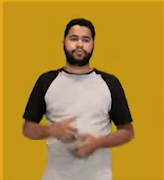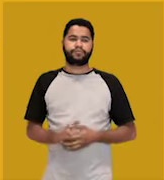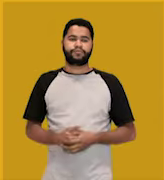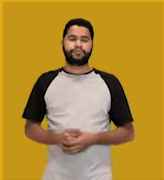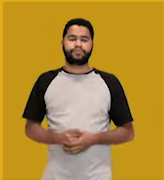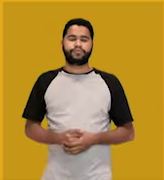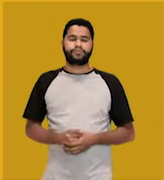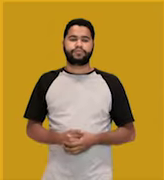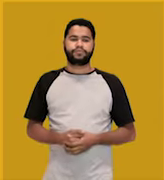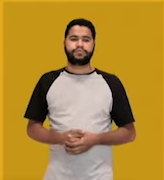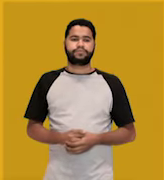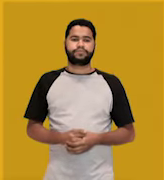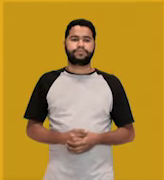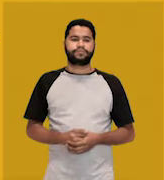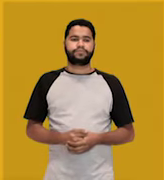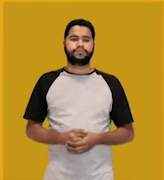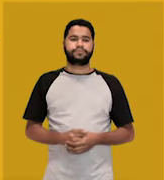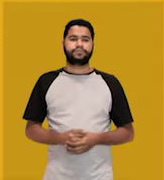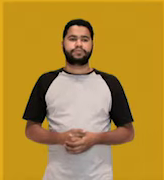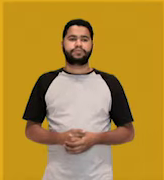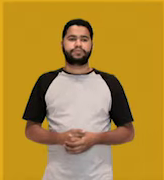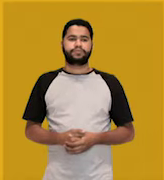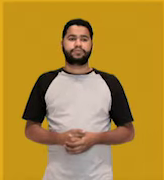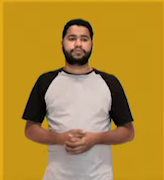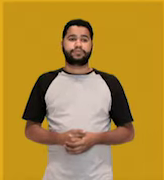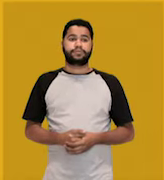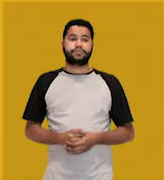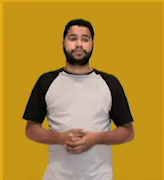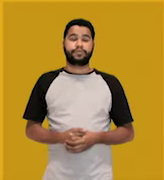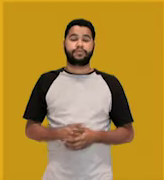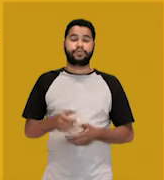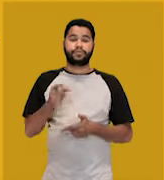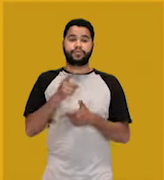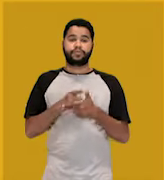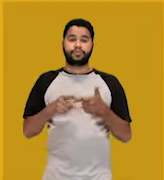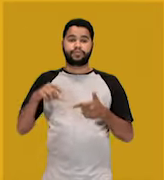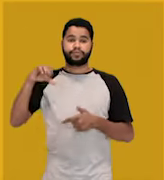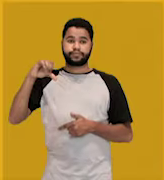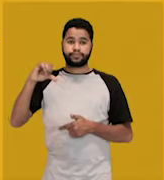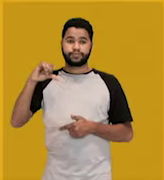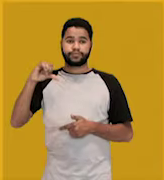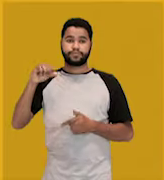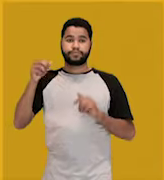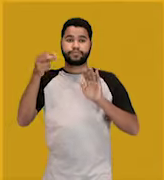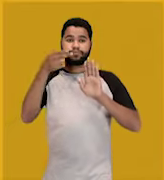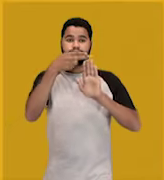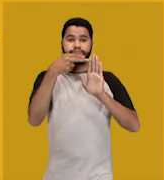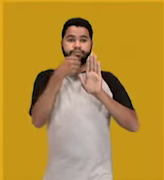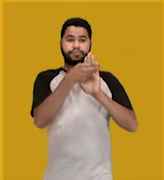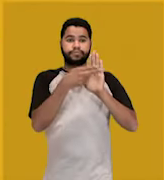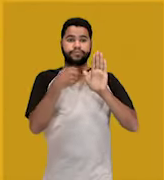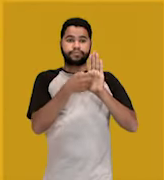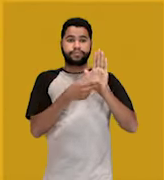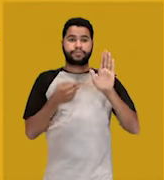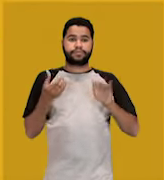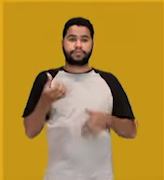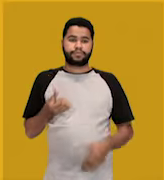6, 7, 8, 9. O inteiro foi dividido em 9 partes e 6